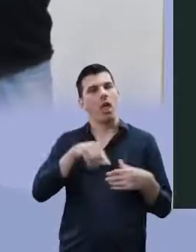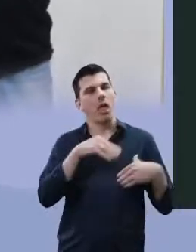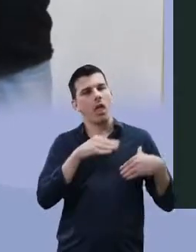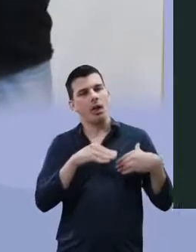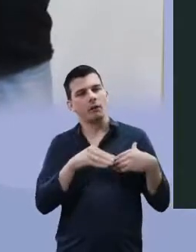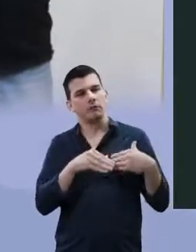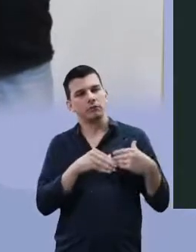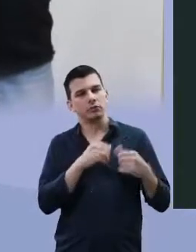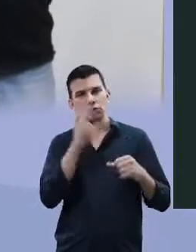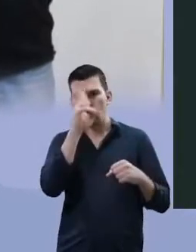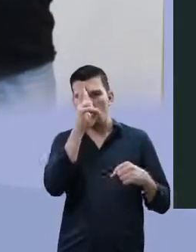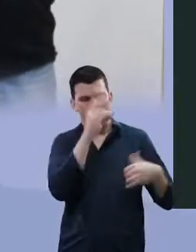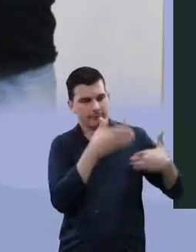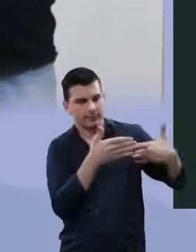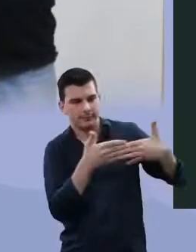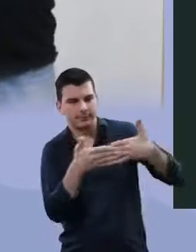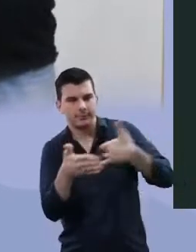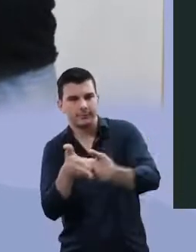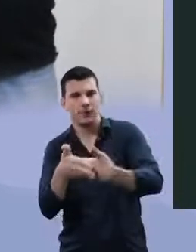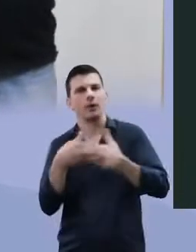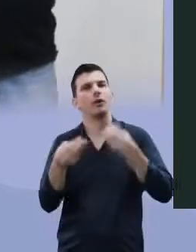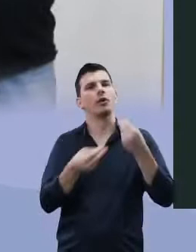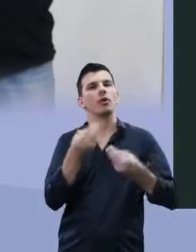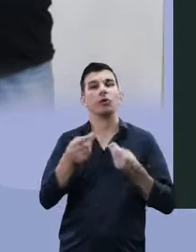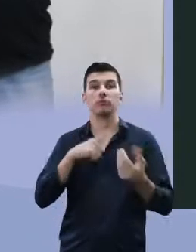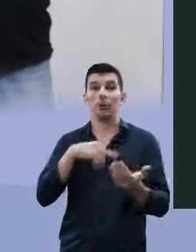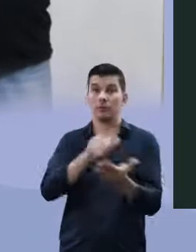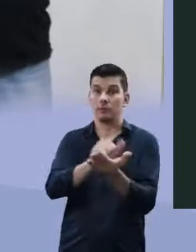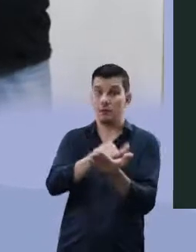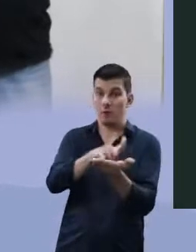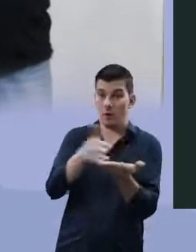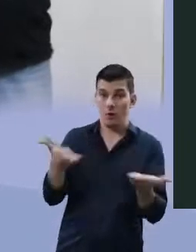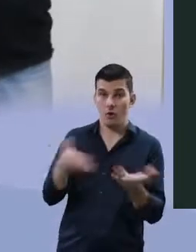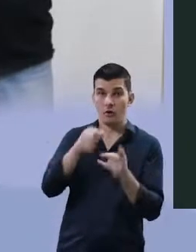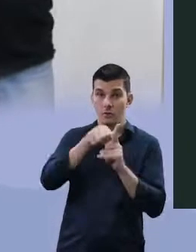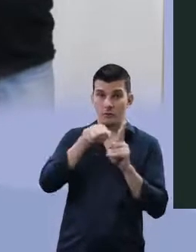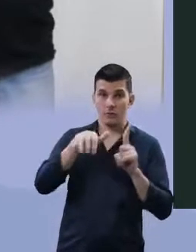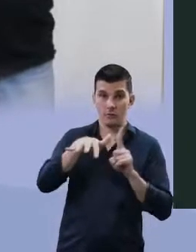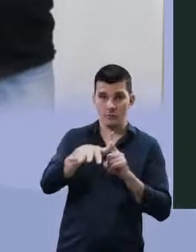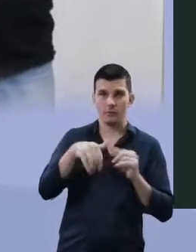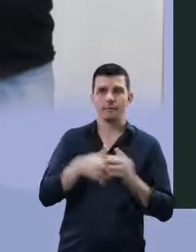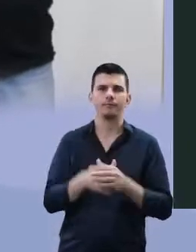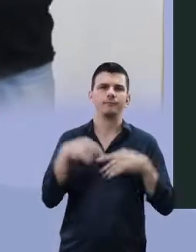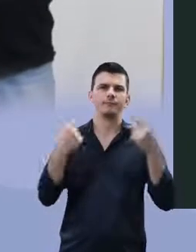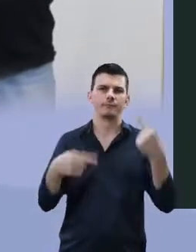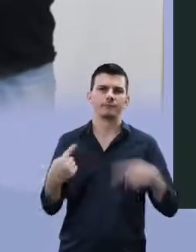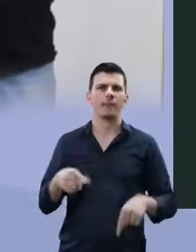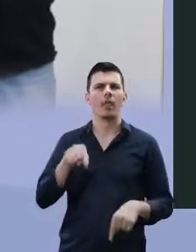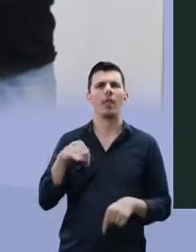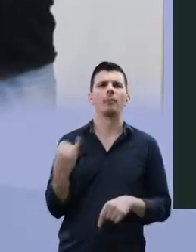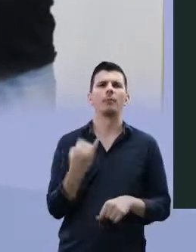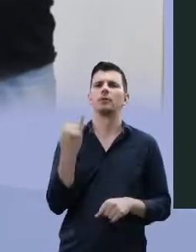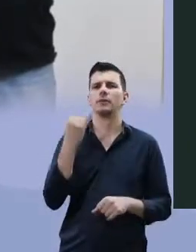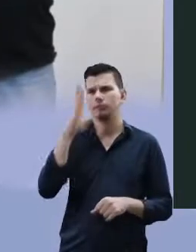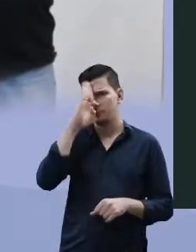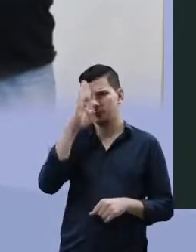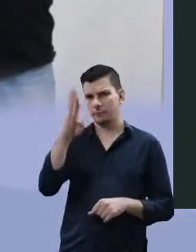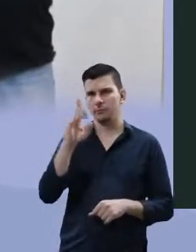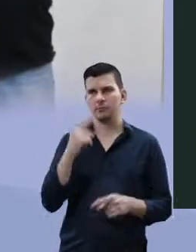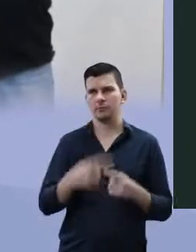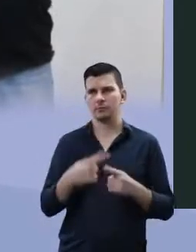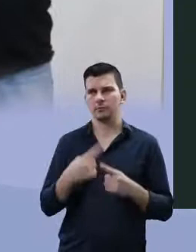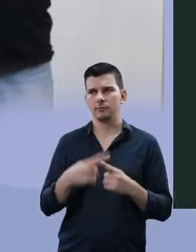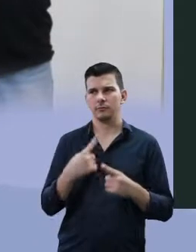que isso é constituído ao longo da história, né? E como é que tem os reflexos na nossa sociedade. E essa discussão é